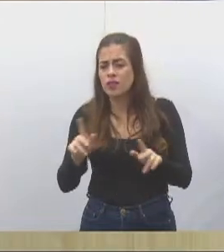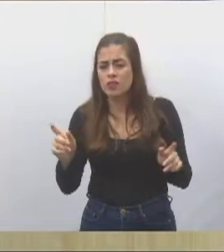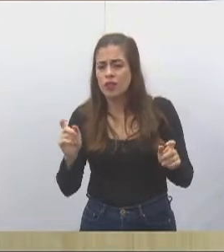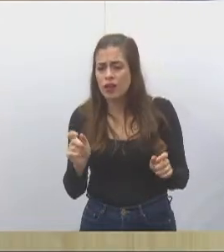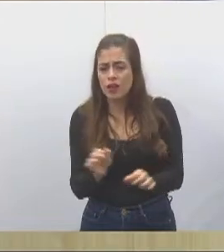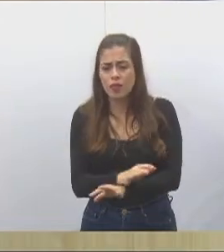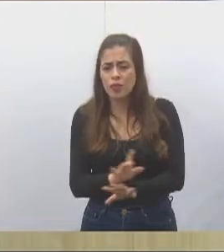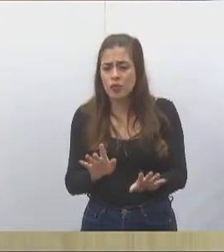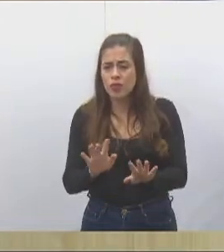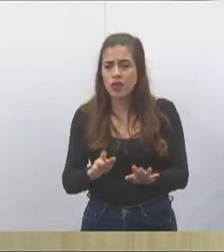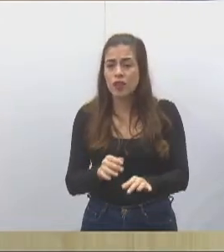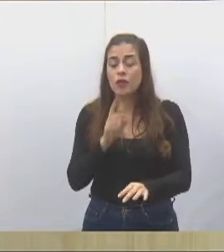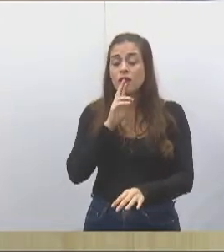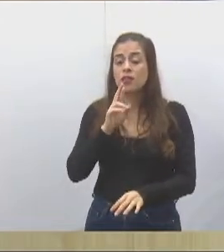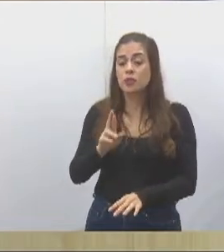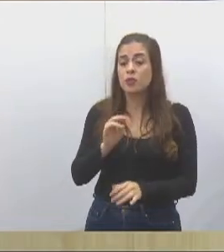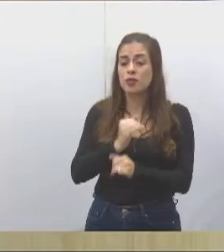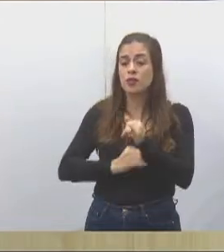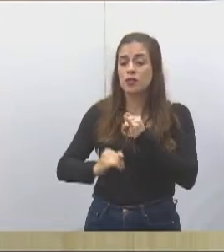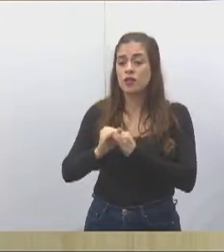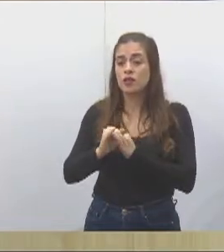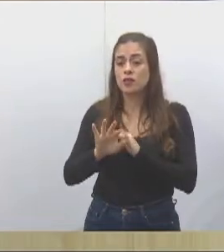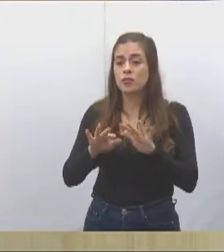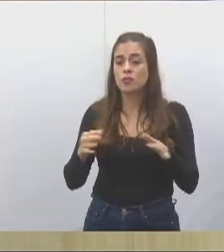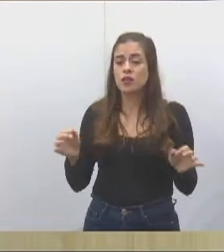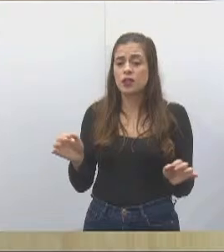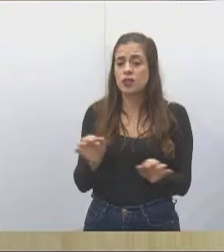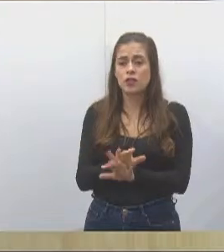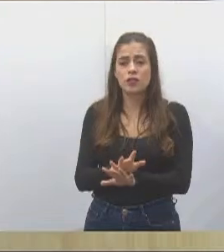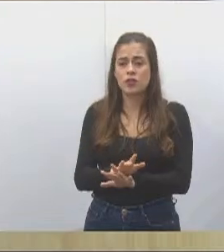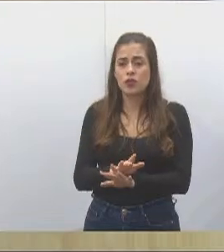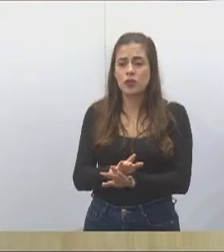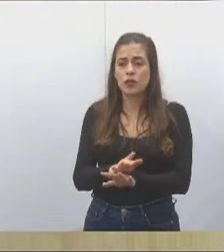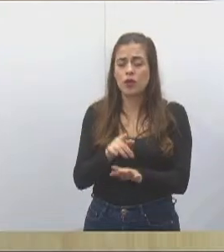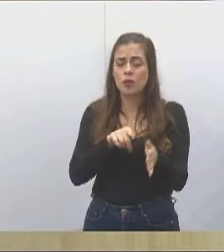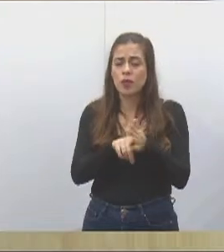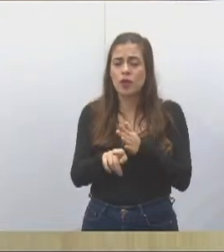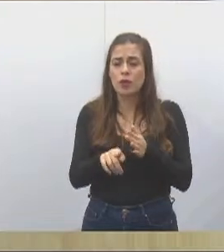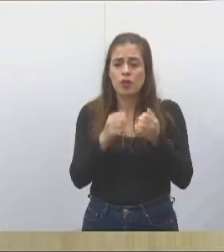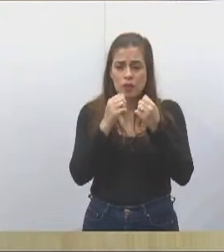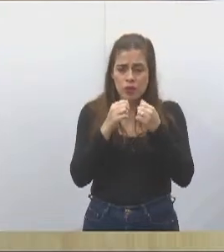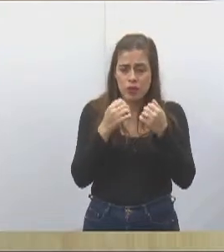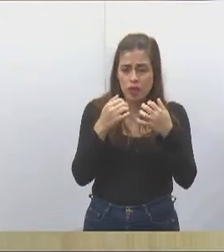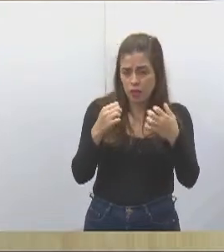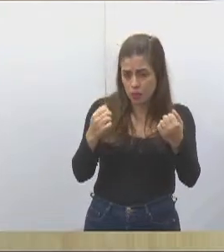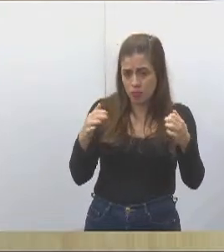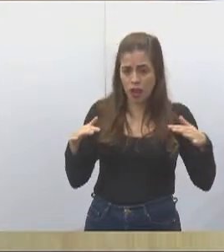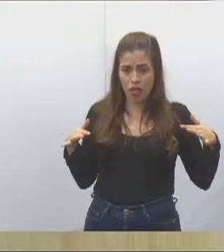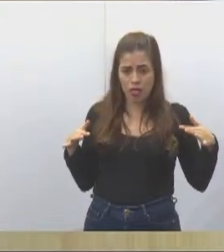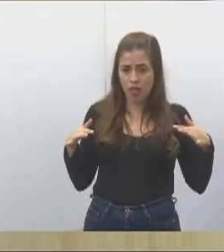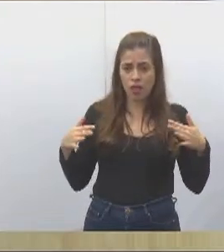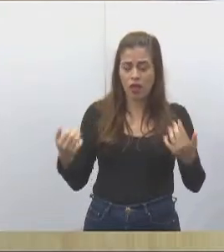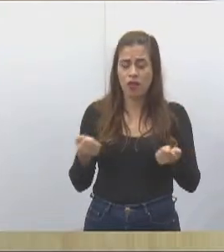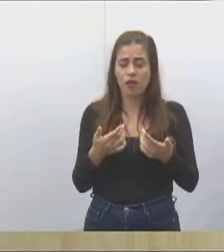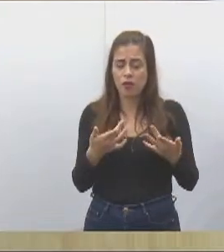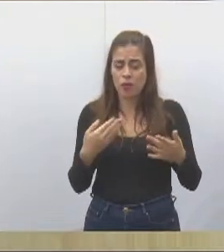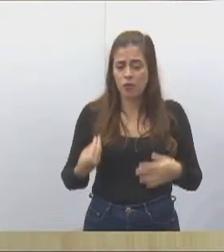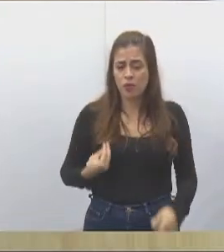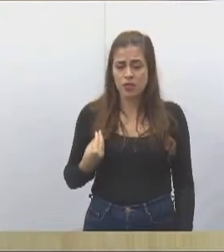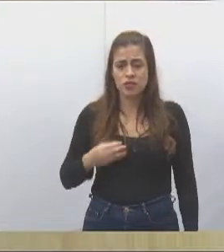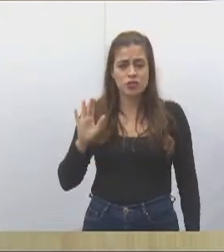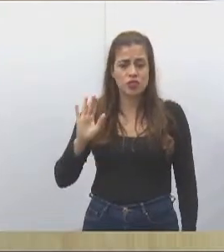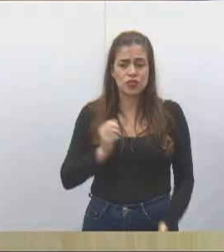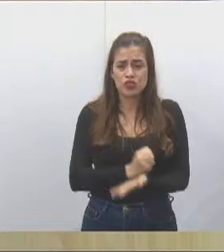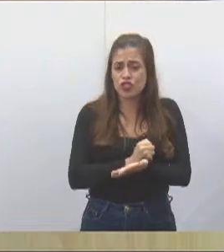e internautas, no caso. Mas você não encerrou a pergunta ao público. A parte do momento, a palavra do pessoal que está na plateia, o público presente, já